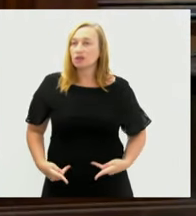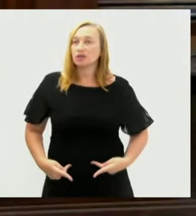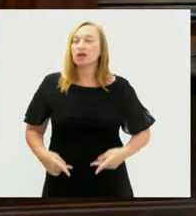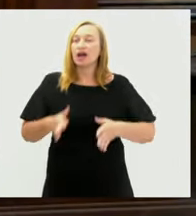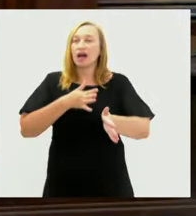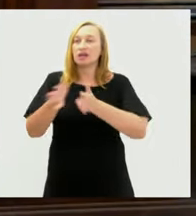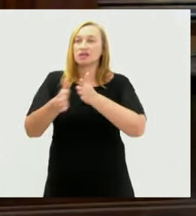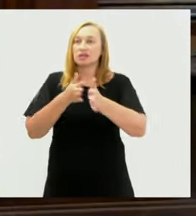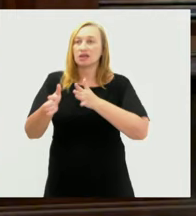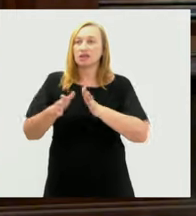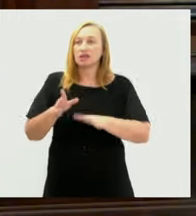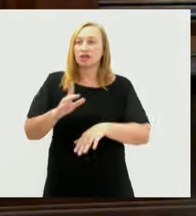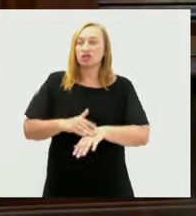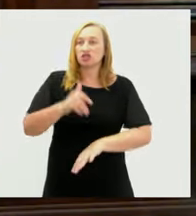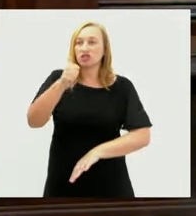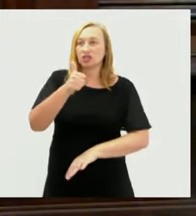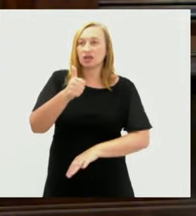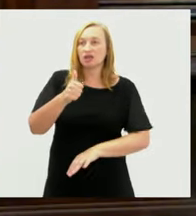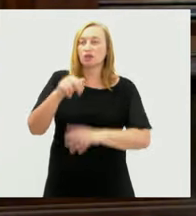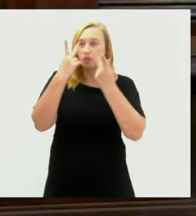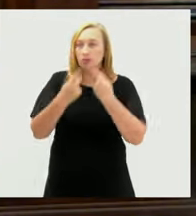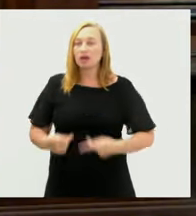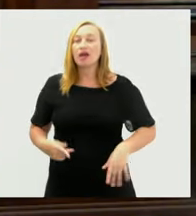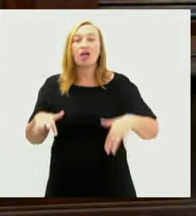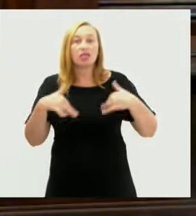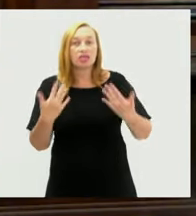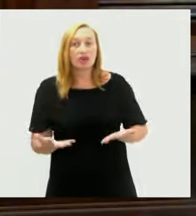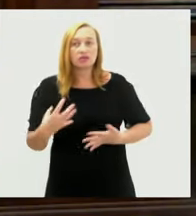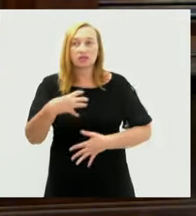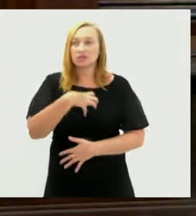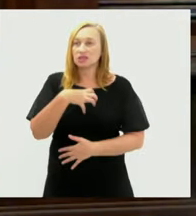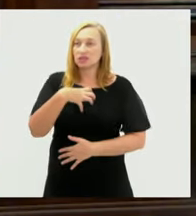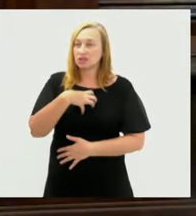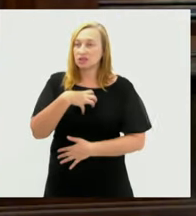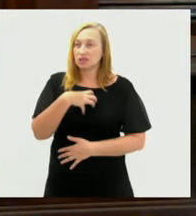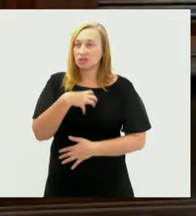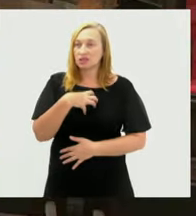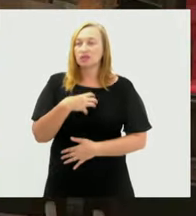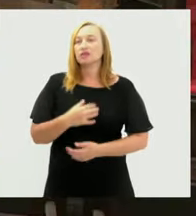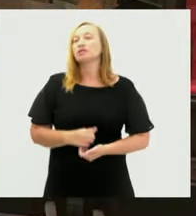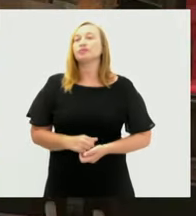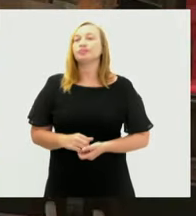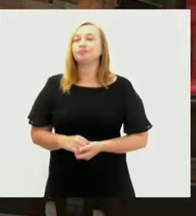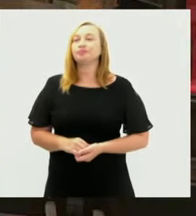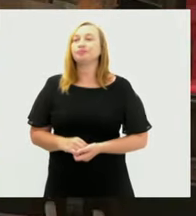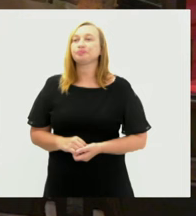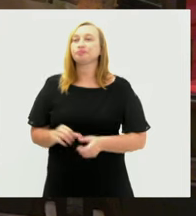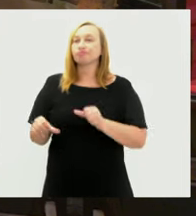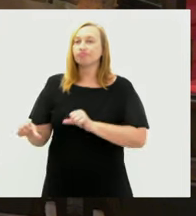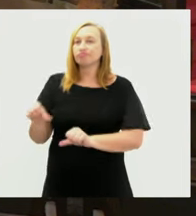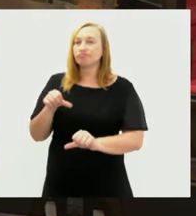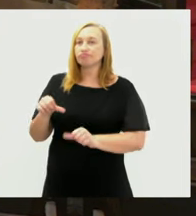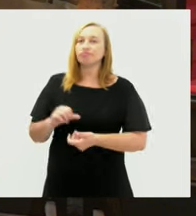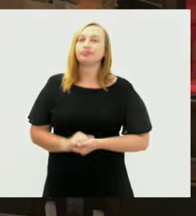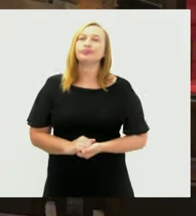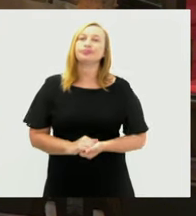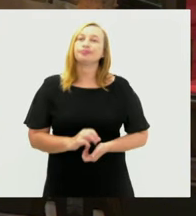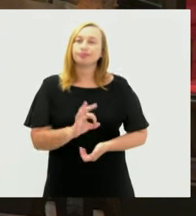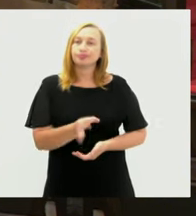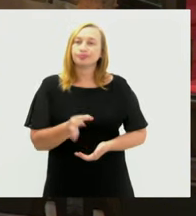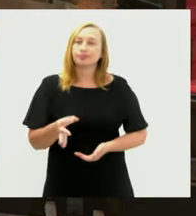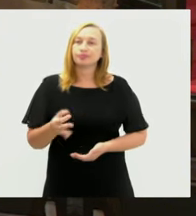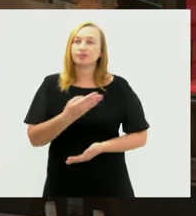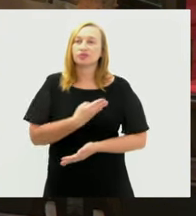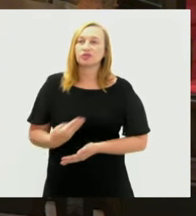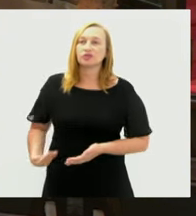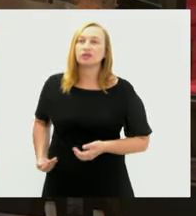à dignidade humana. Então, nesse sentido, é uma contradição. E é óbvio que o governador